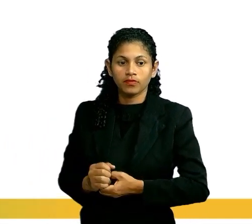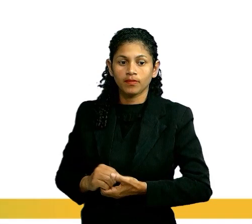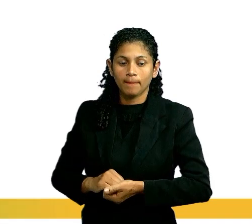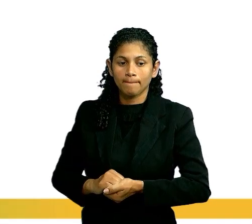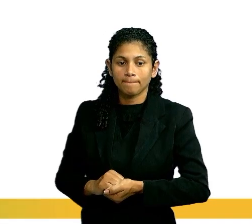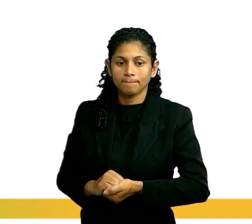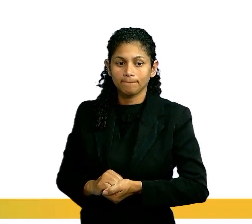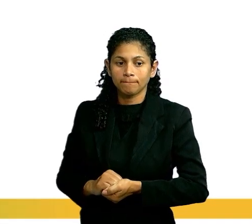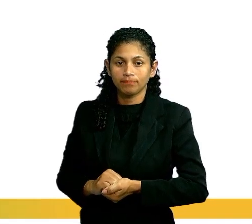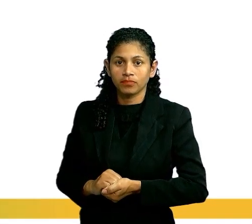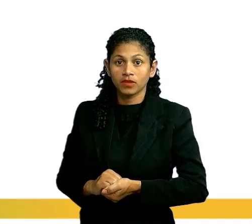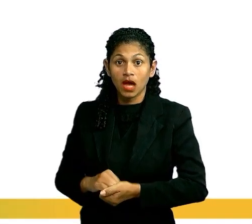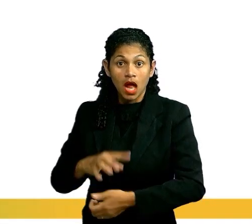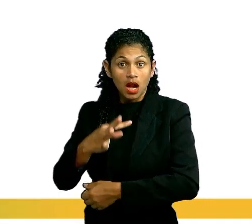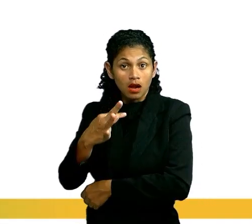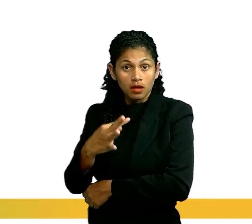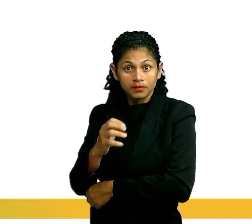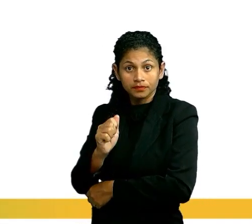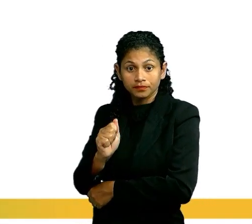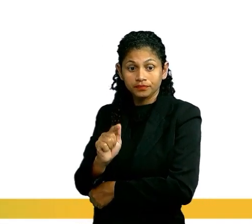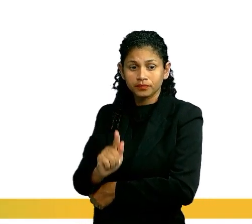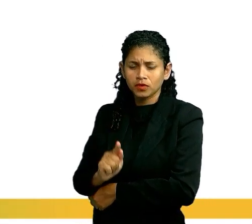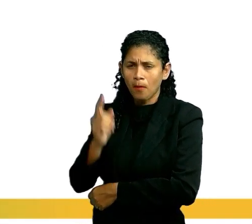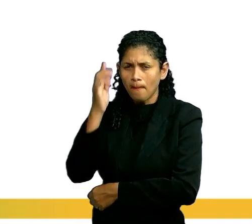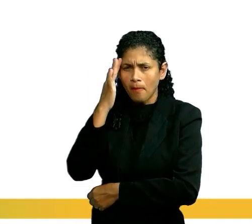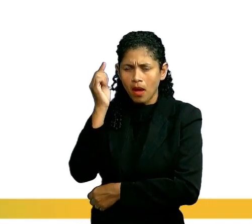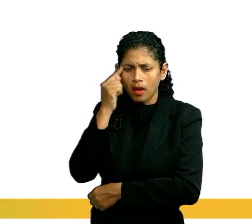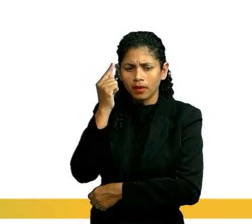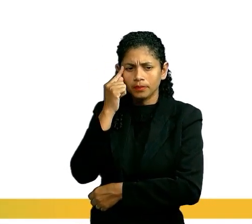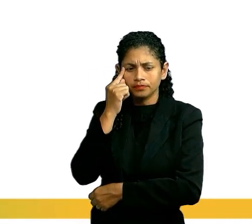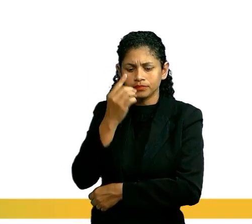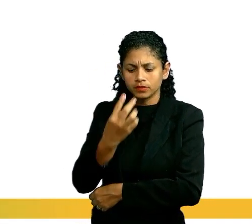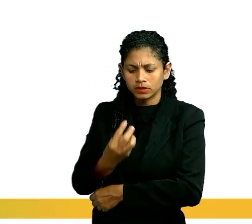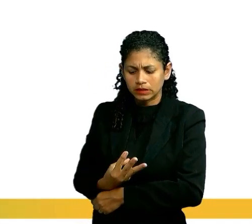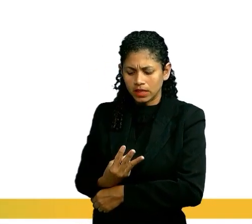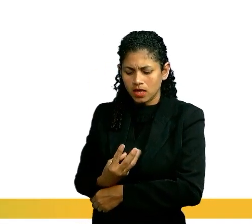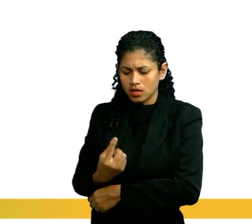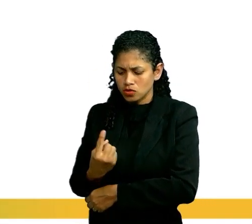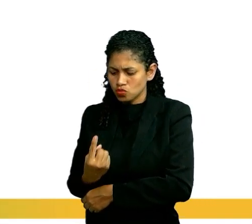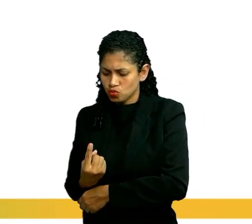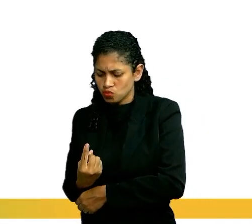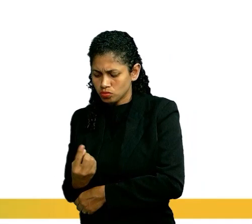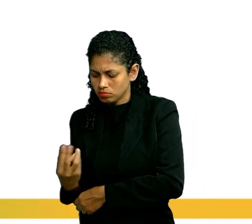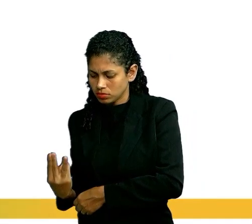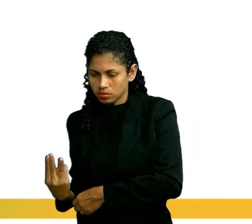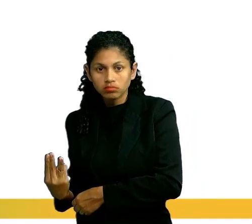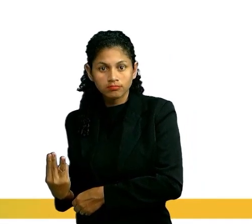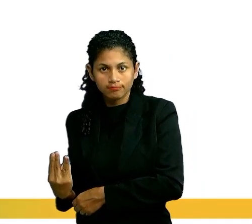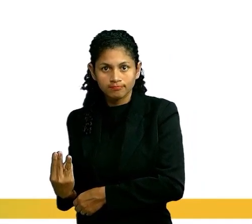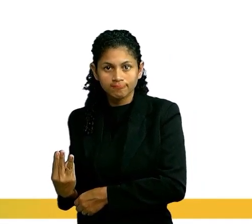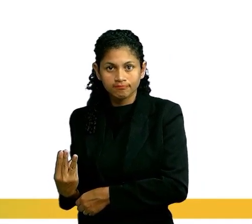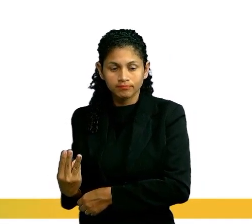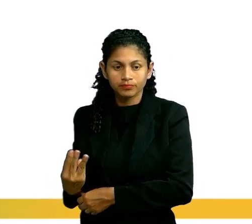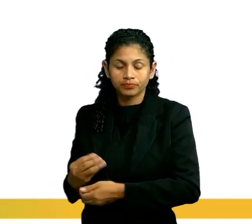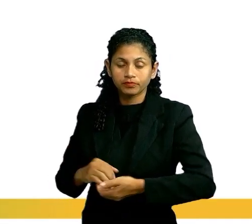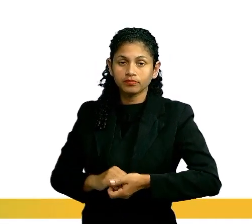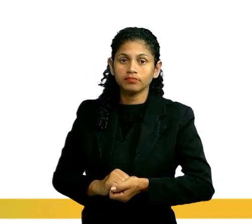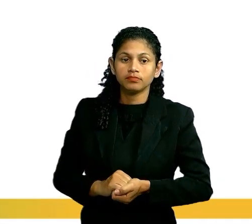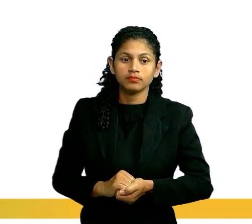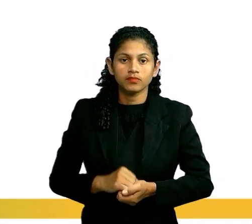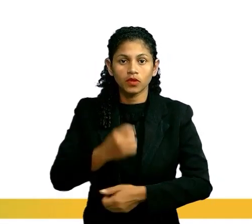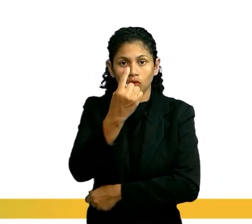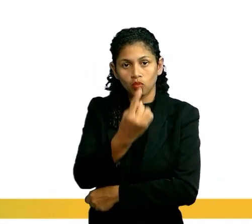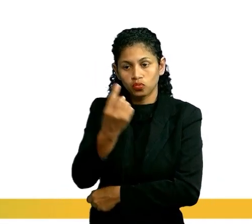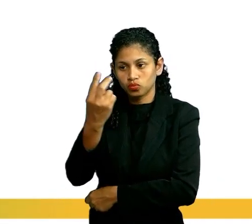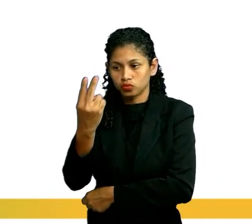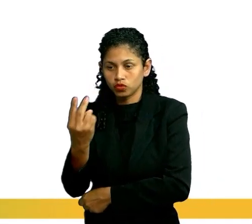3, 2, 1. Aqui na tangente, tu pensa assim, ó. 3, 1 e 3. Vamos lá? Então, tu vai fazer